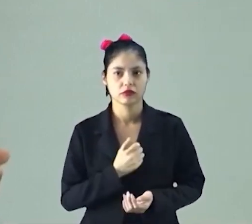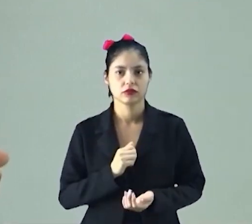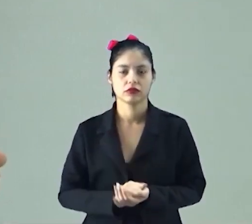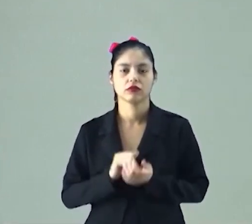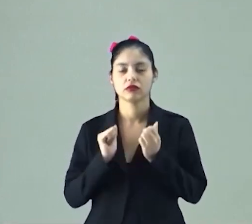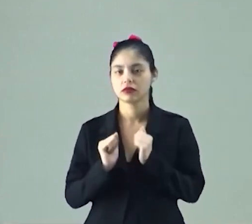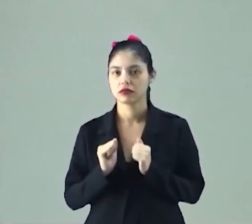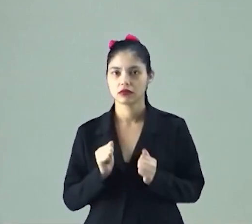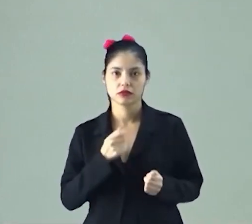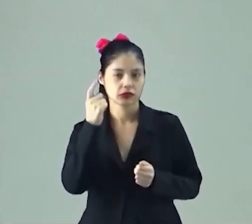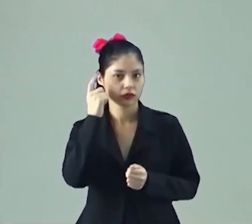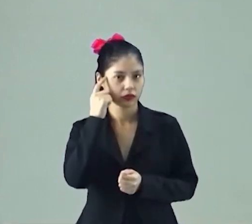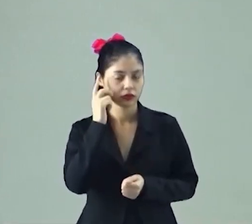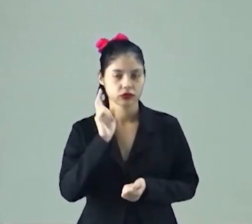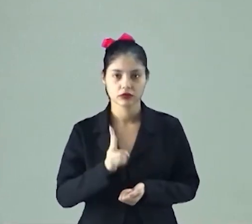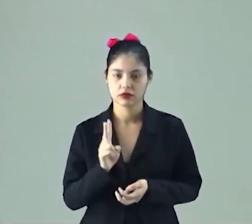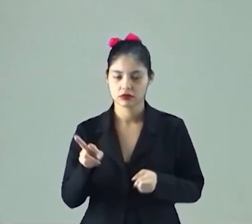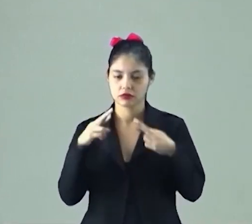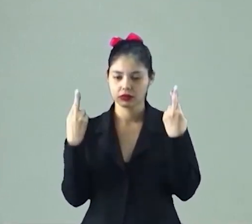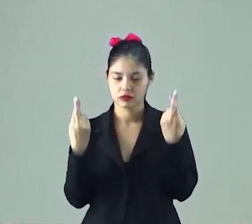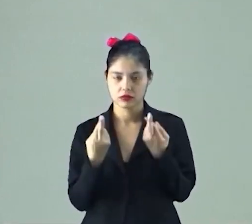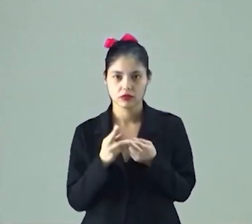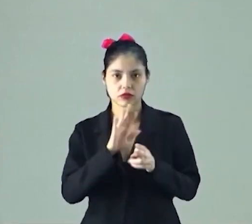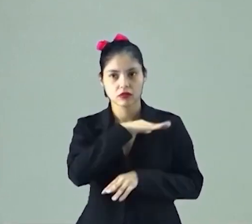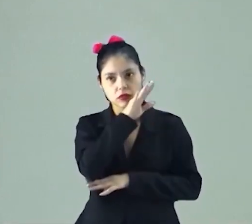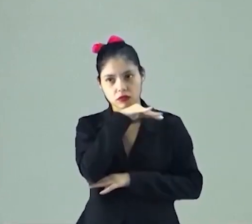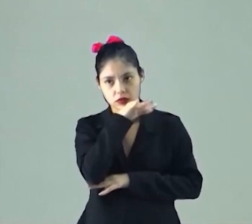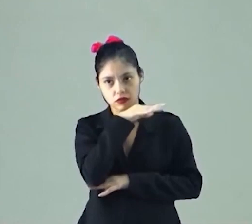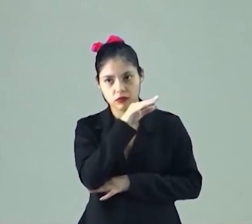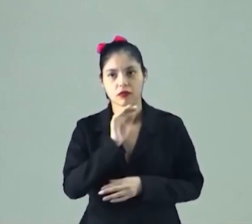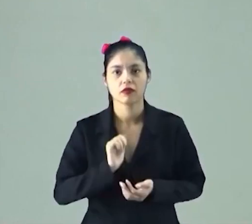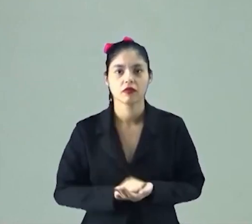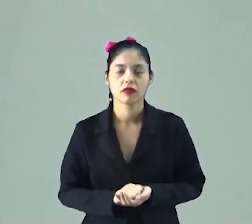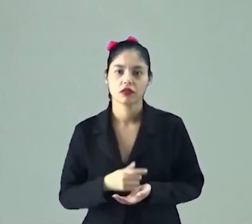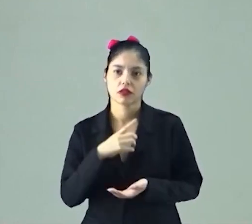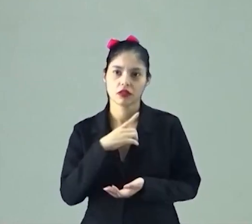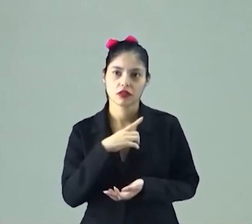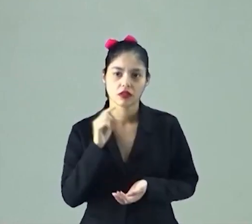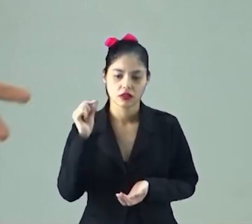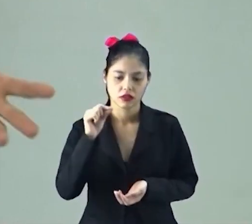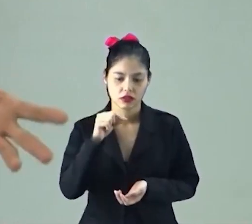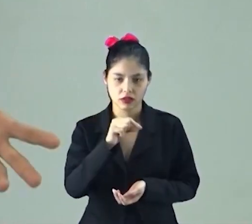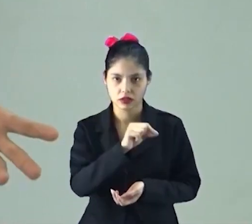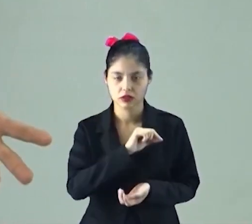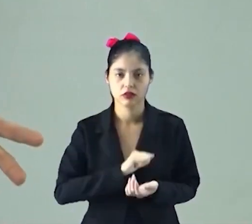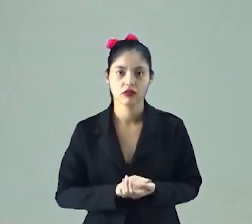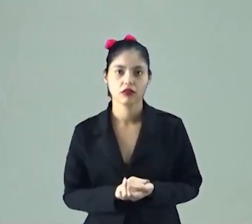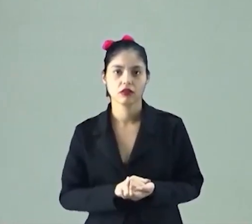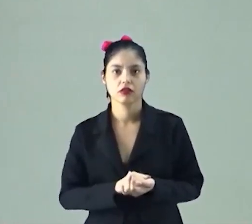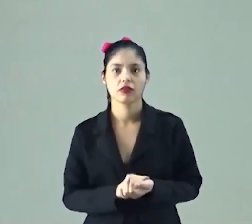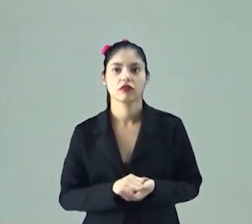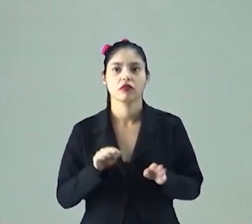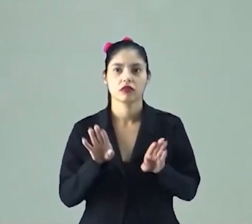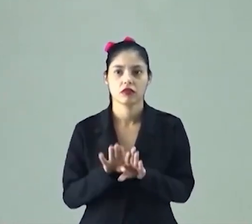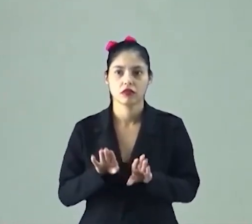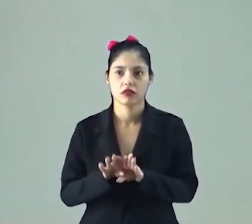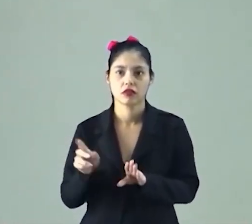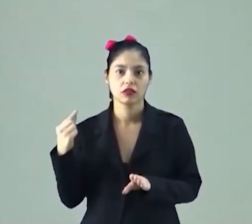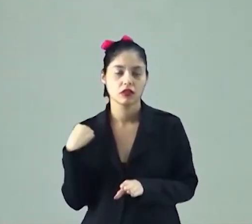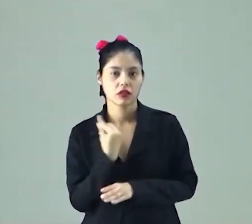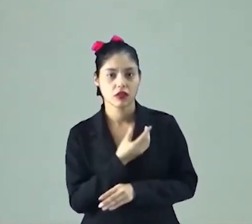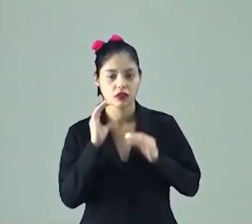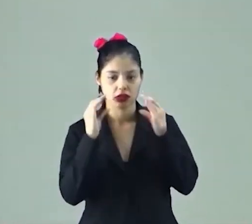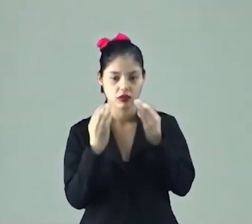você pode pensar assim, ó, no mesmo reino, que é no reino dos animais, a gente vai ter uma mosquinha, que é um inseto, e nós vamos ter nós, os